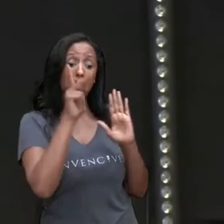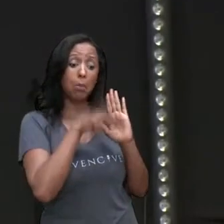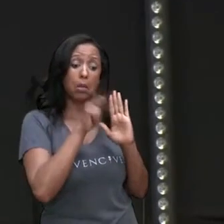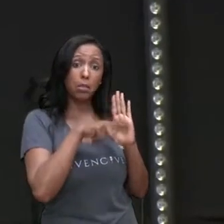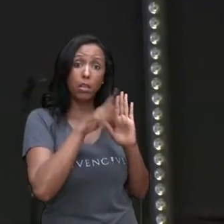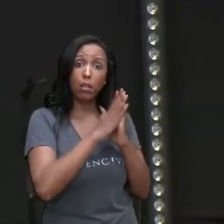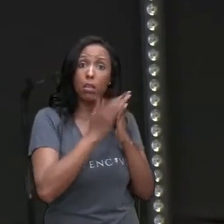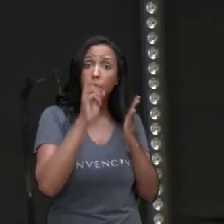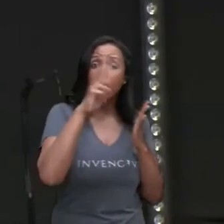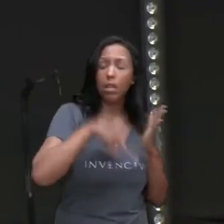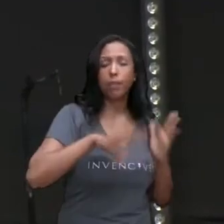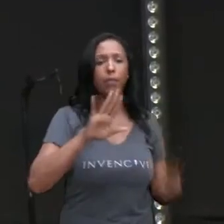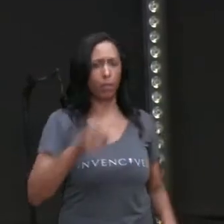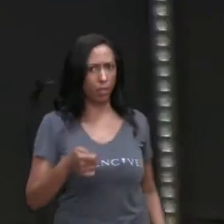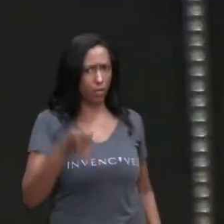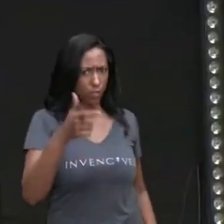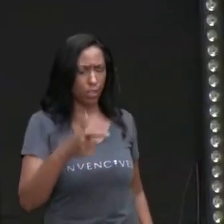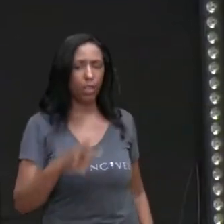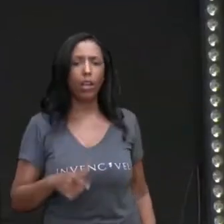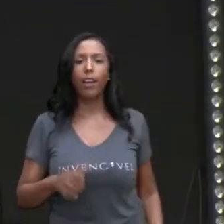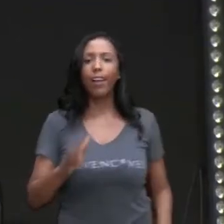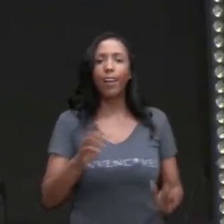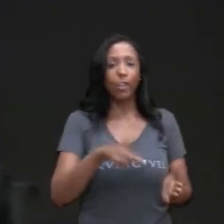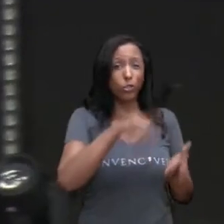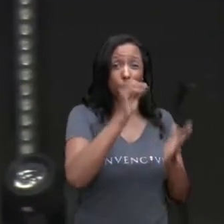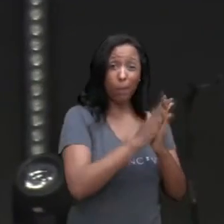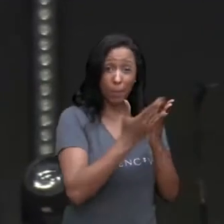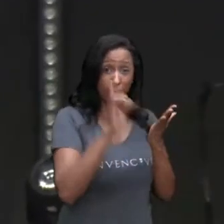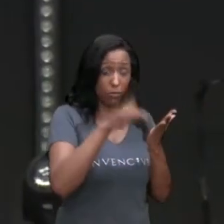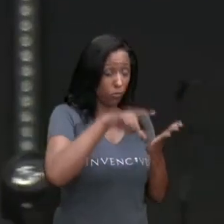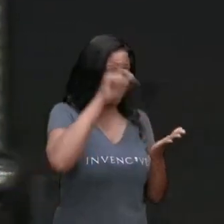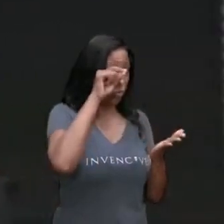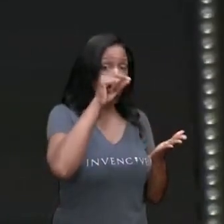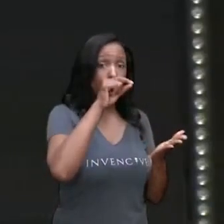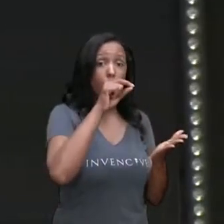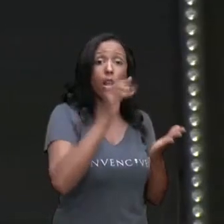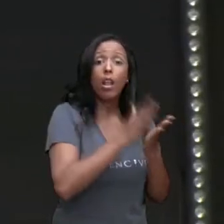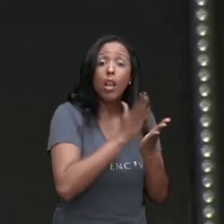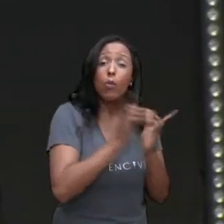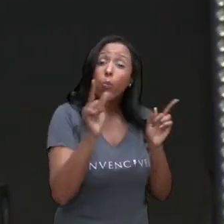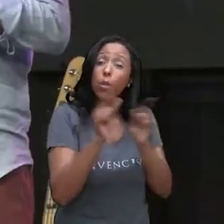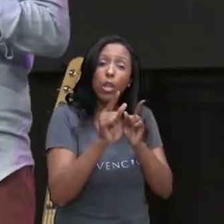pequeno da Bíblia, tipo Filipenses, Colossenses, Tessalonicenses, pega esses livros, Tito, Filemão,